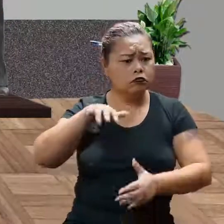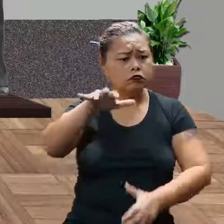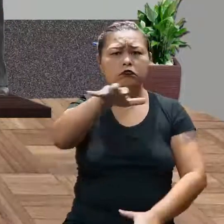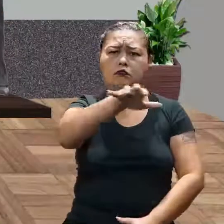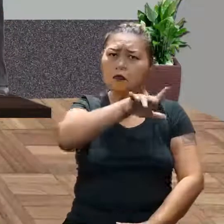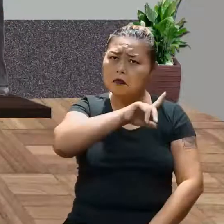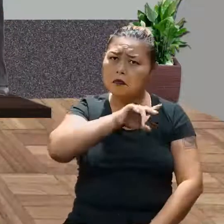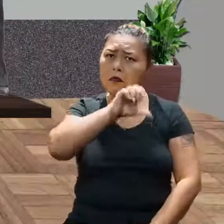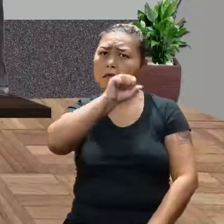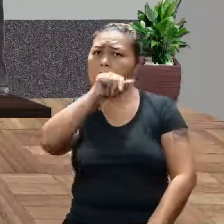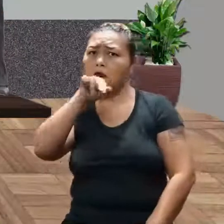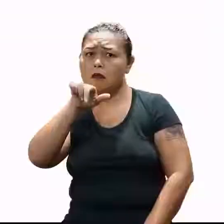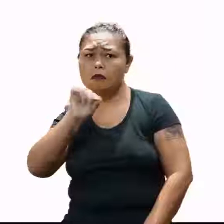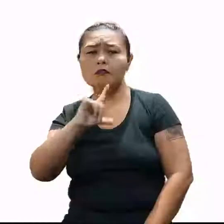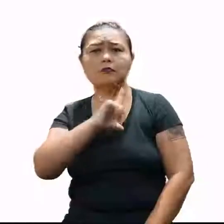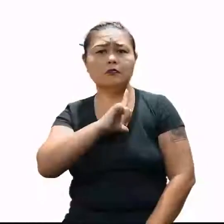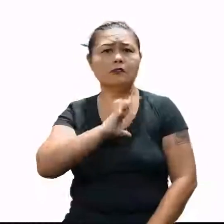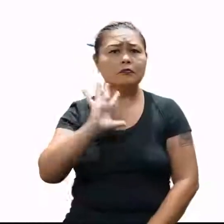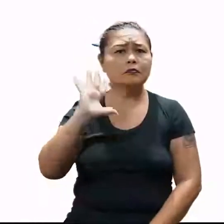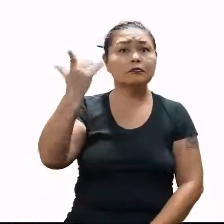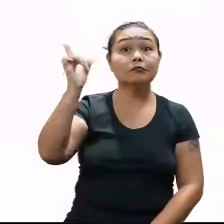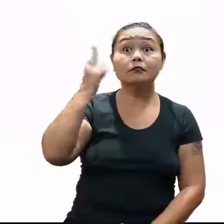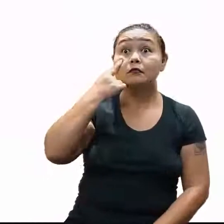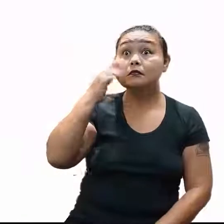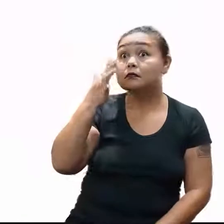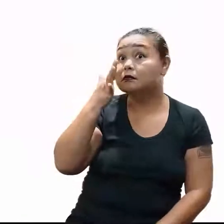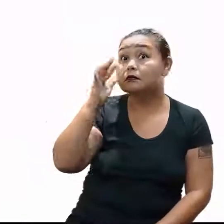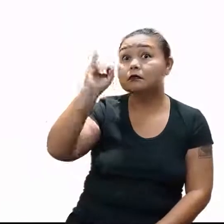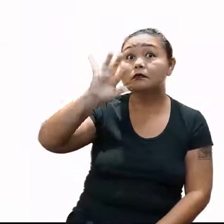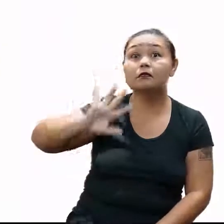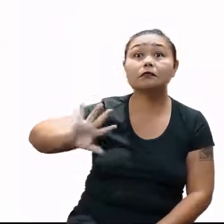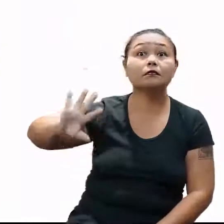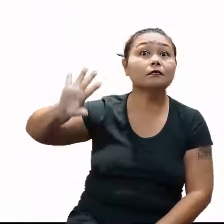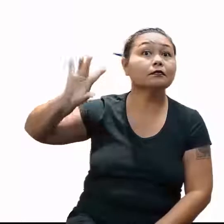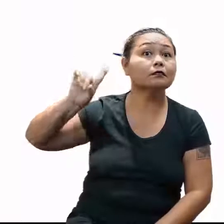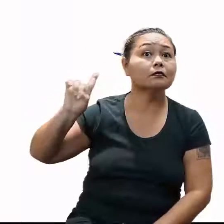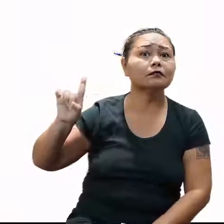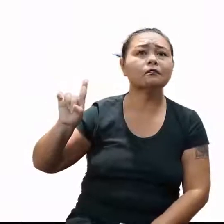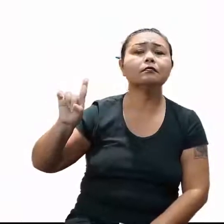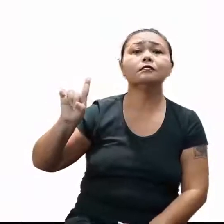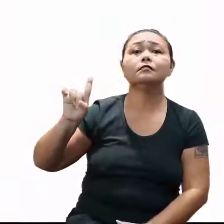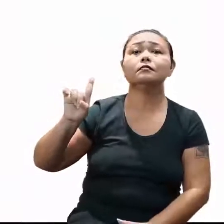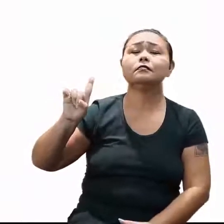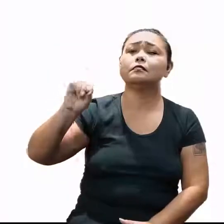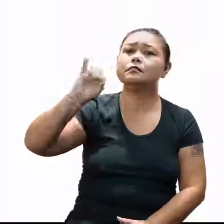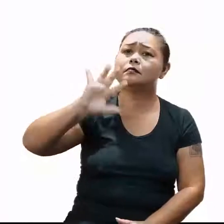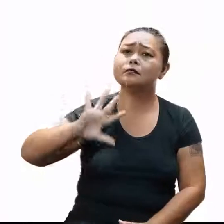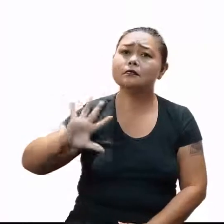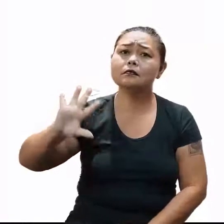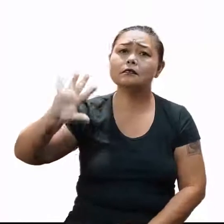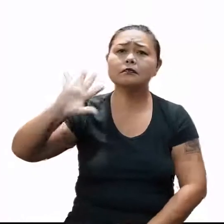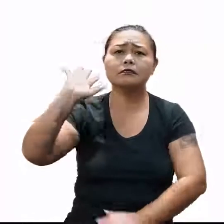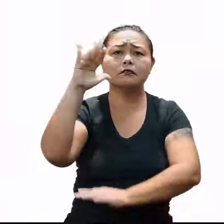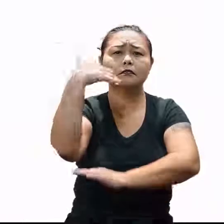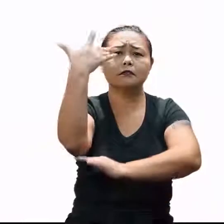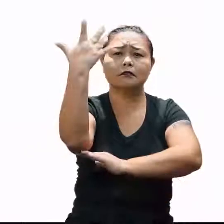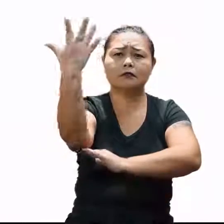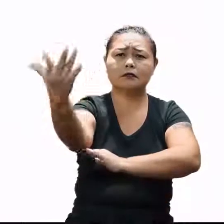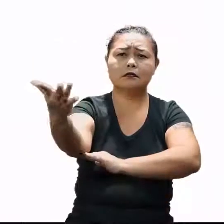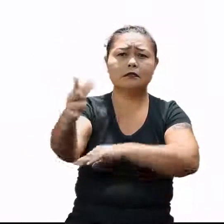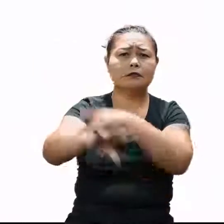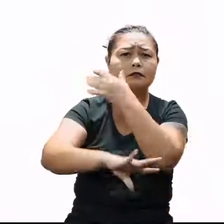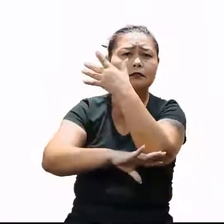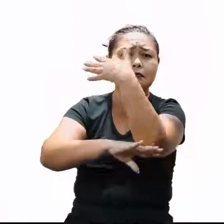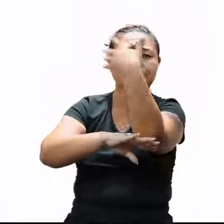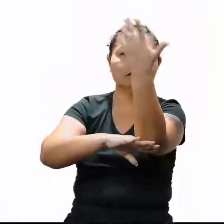região. Na tela aí para vocês aí, ó. Olha aí essa imagem aí, essa imagem dessa derrubada para ser colocada assim